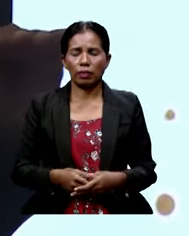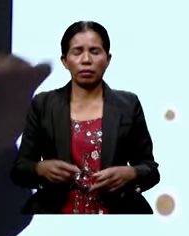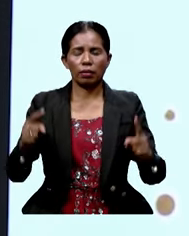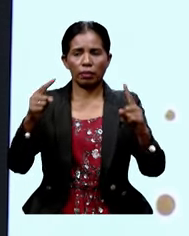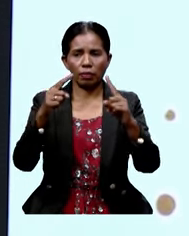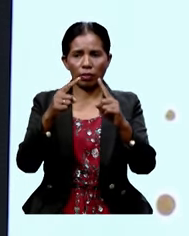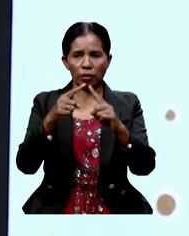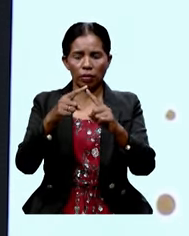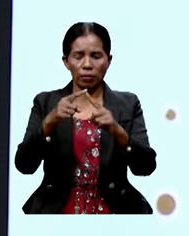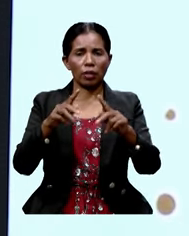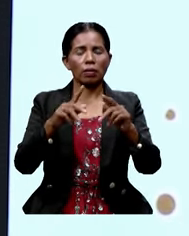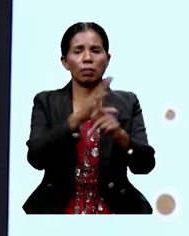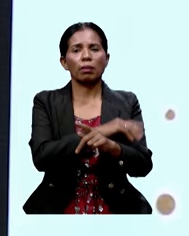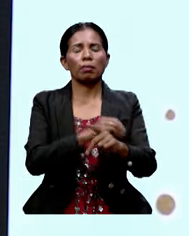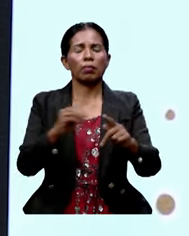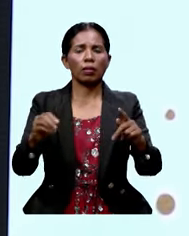para microempresas.